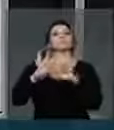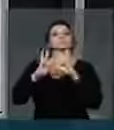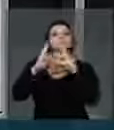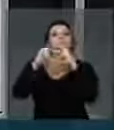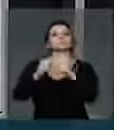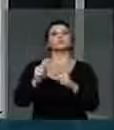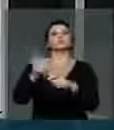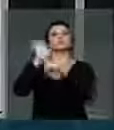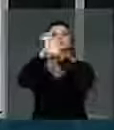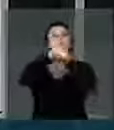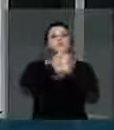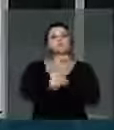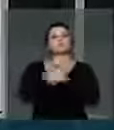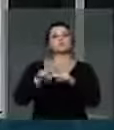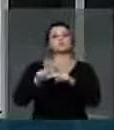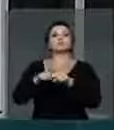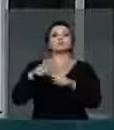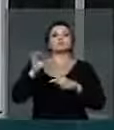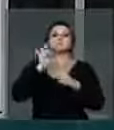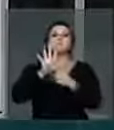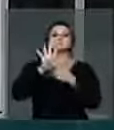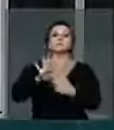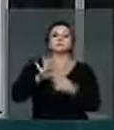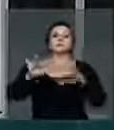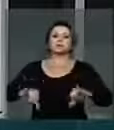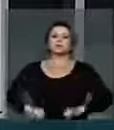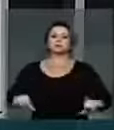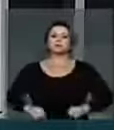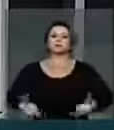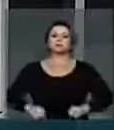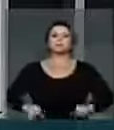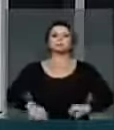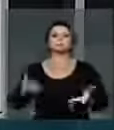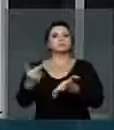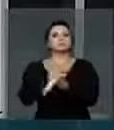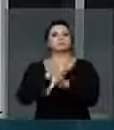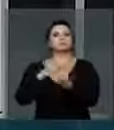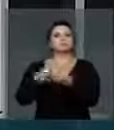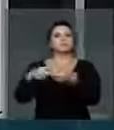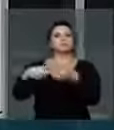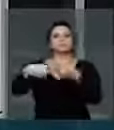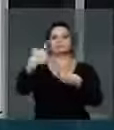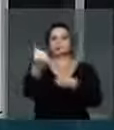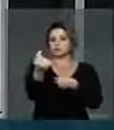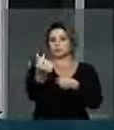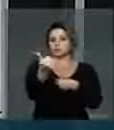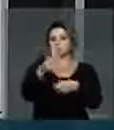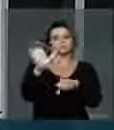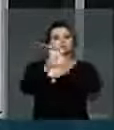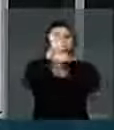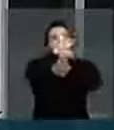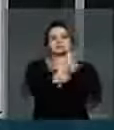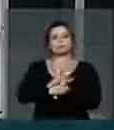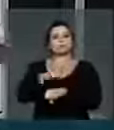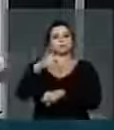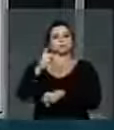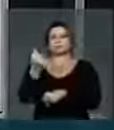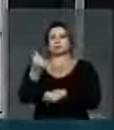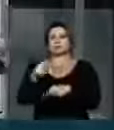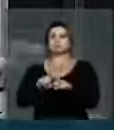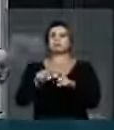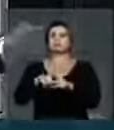o estado de real penúria que vivem os municípios brasileiros e muitos dos estados brasileiros. Então, para que